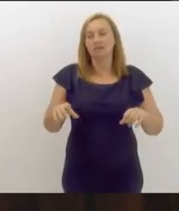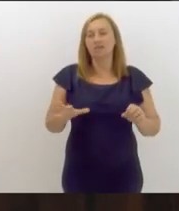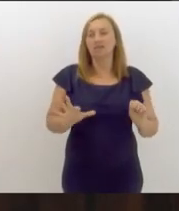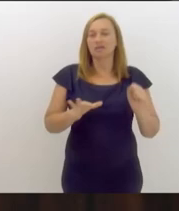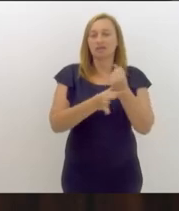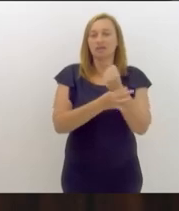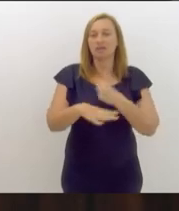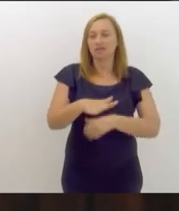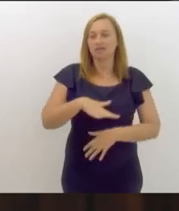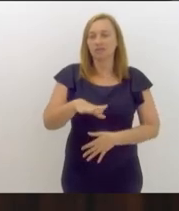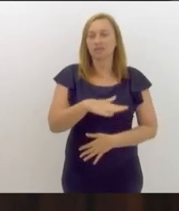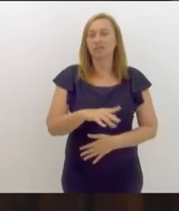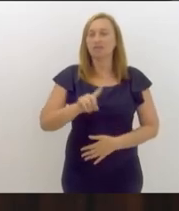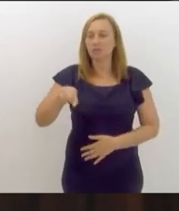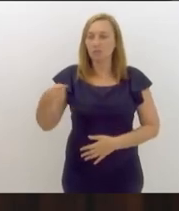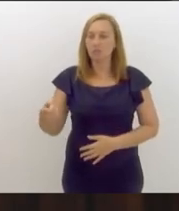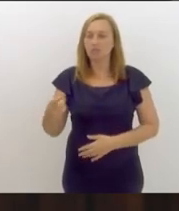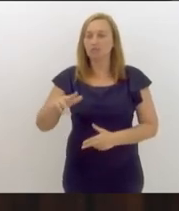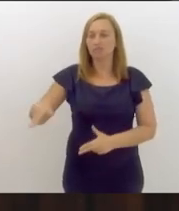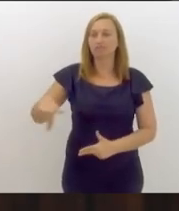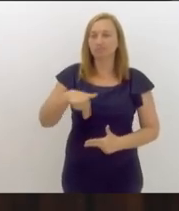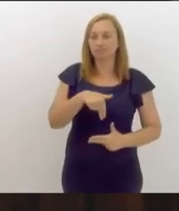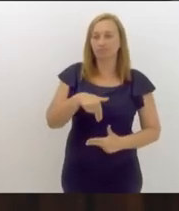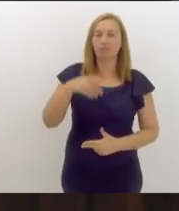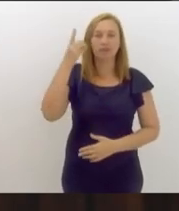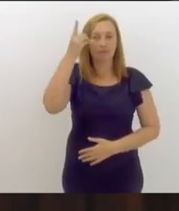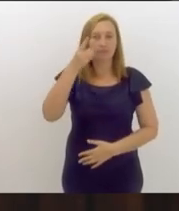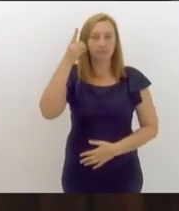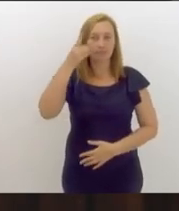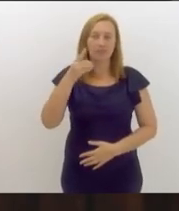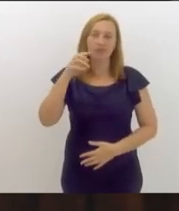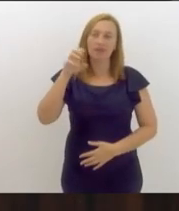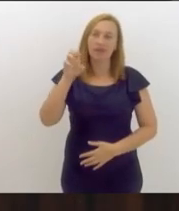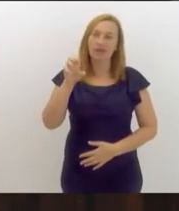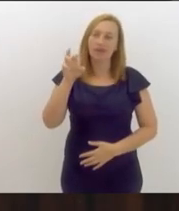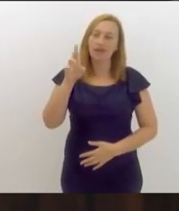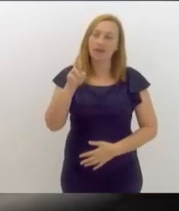É próximo da Dom inscrito é nobre deputada Érica